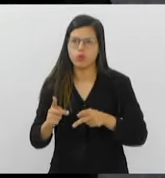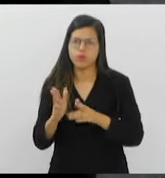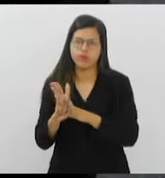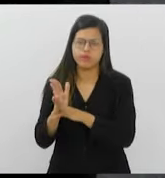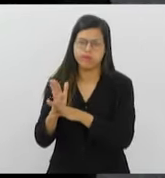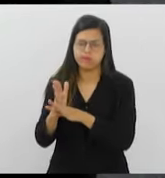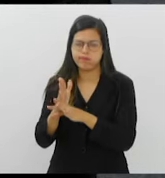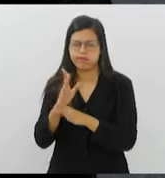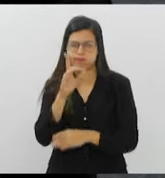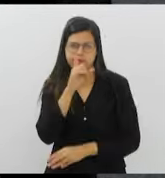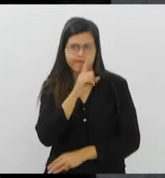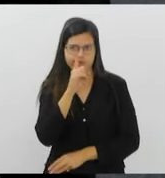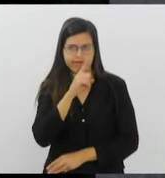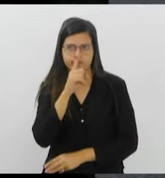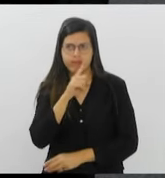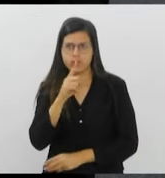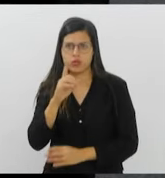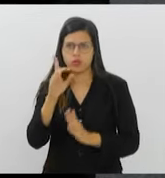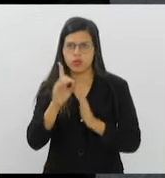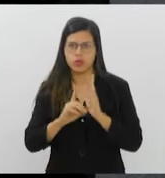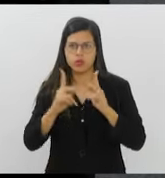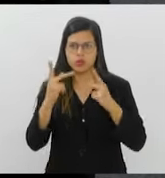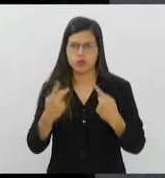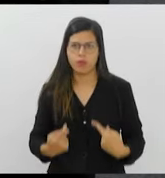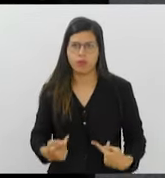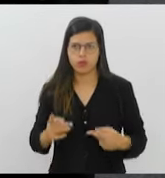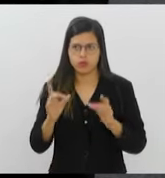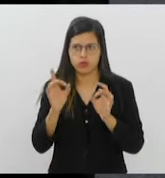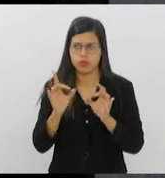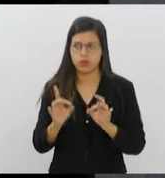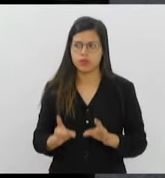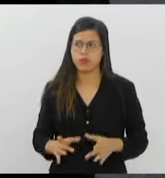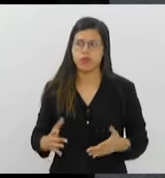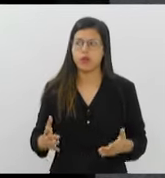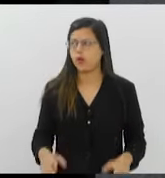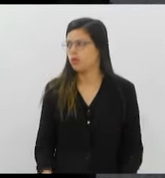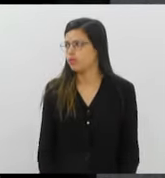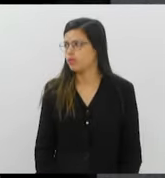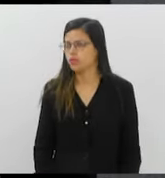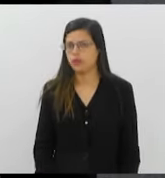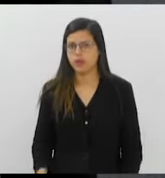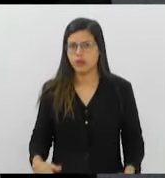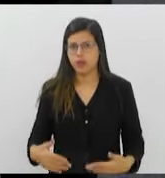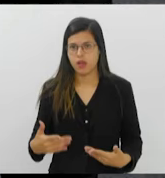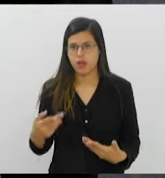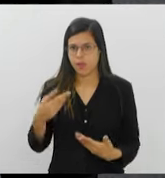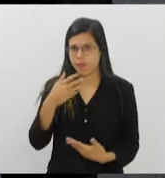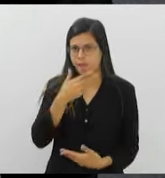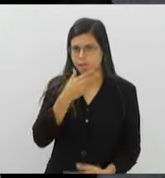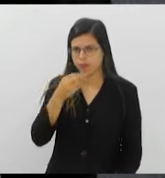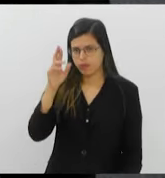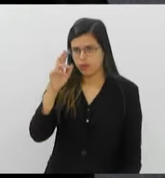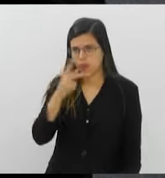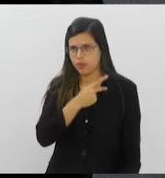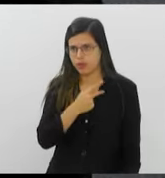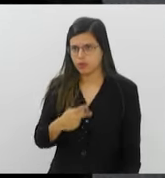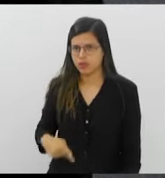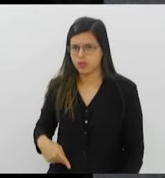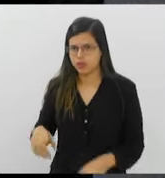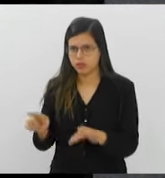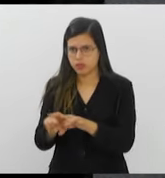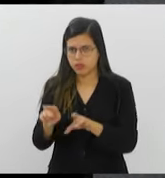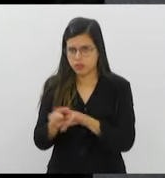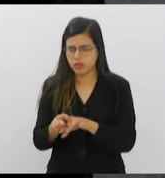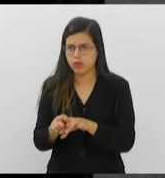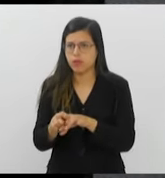o seu direito, os seus direitos humanos em especial. E aí, senhor presidente, também me solidarizar ao povo